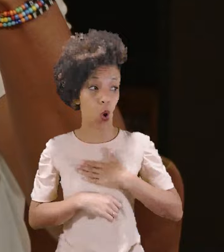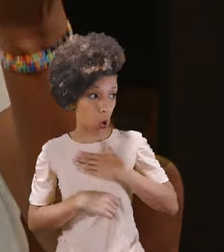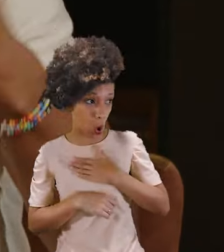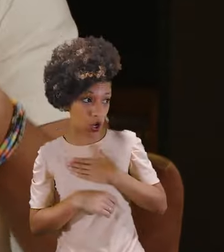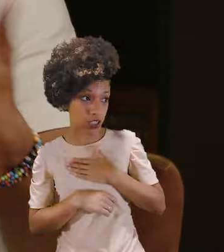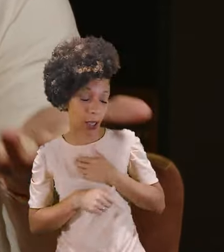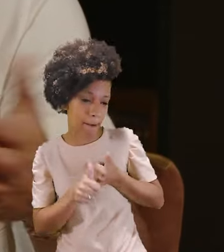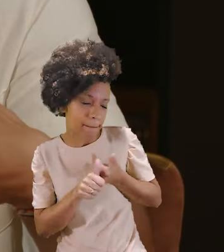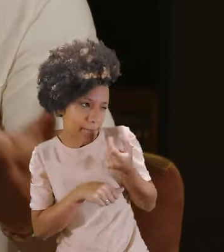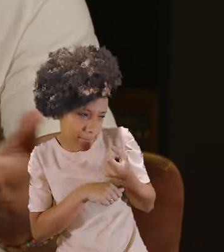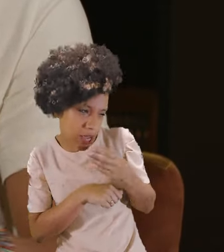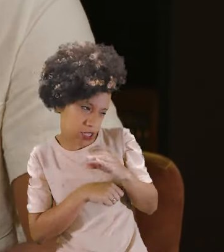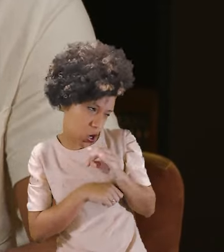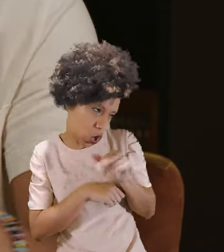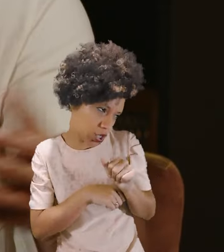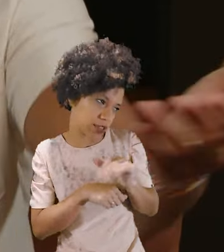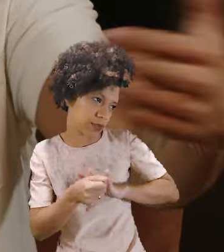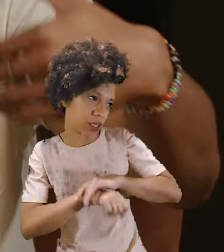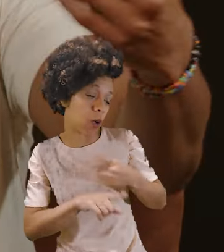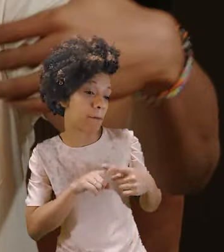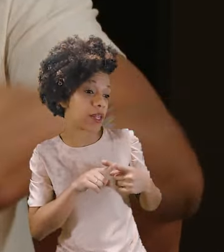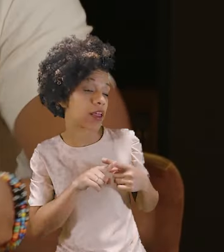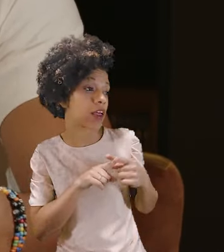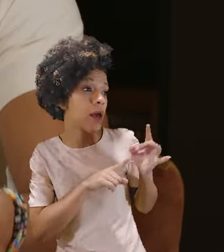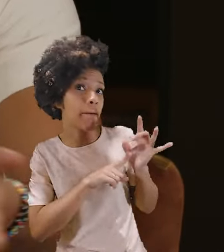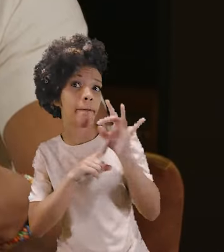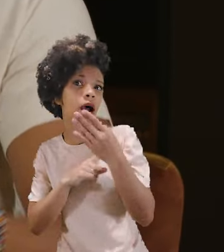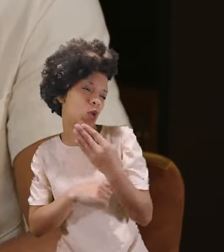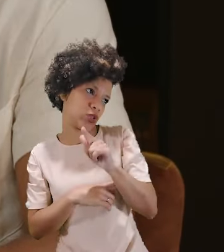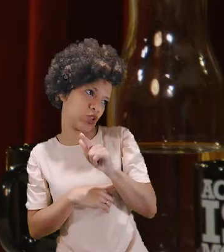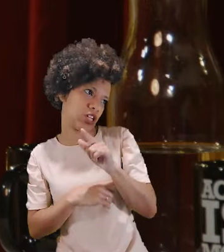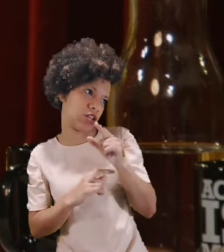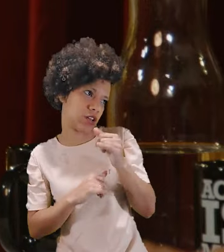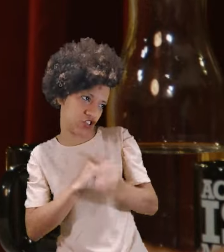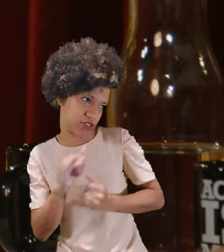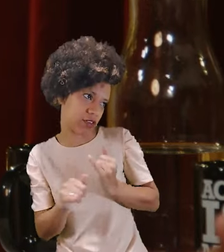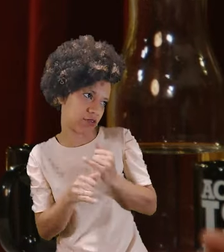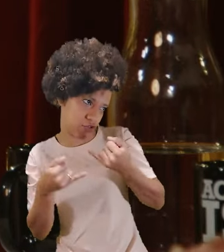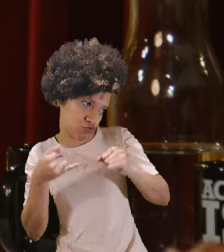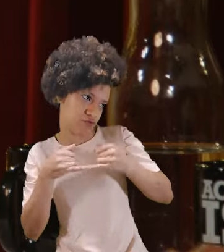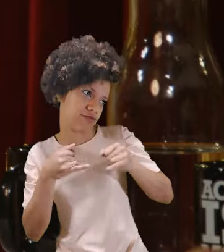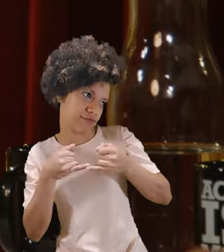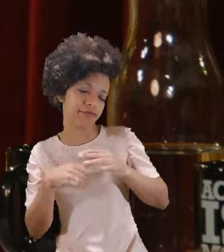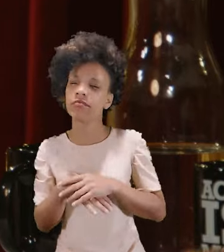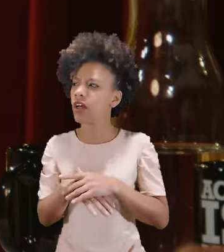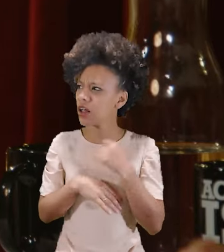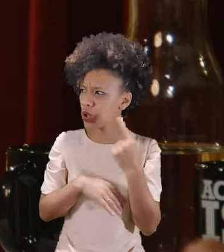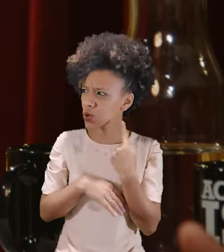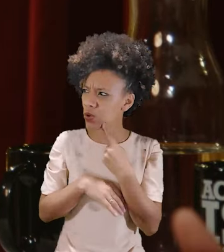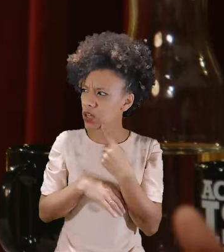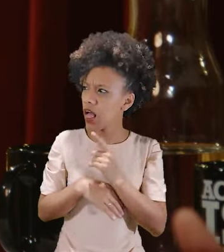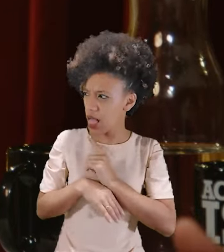gente gosta de Navegar porta da quando da área quando é seguro para poder pegar sinal de 4G letal um minuto e